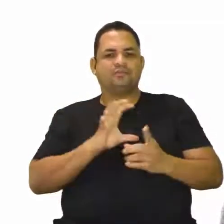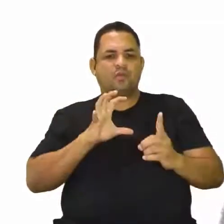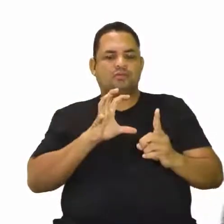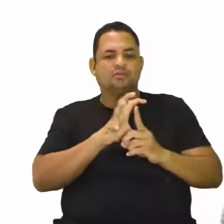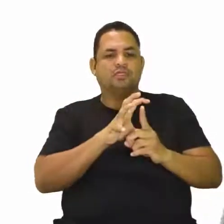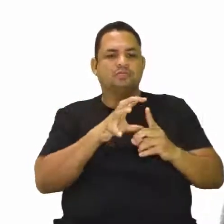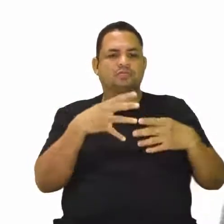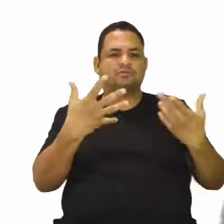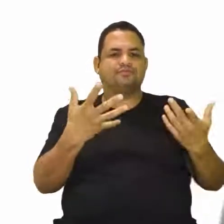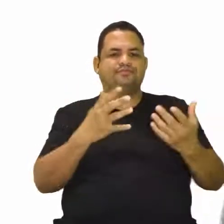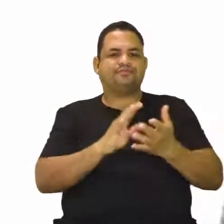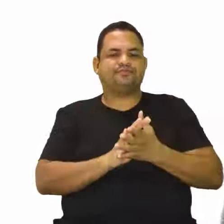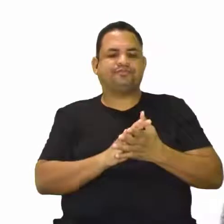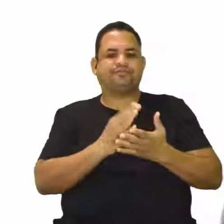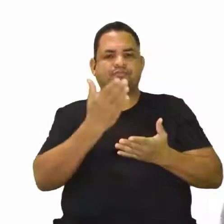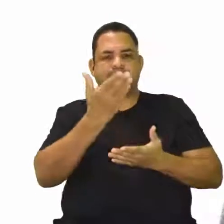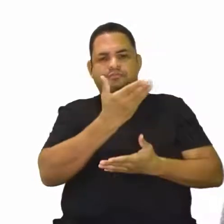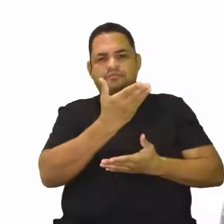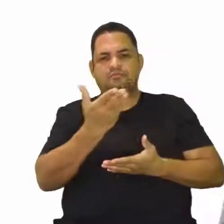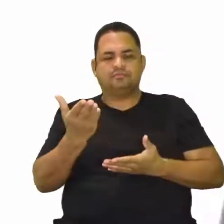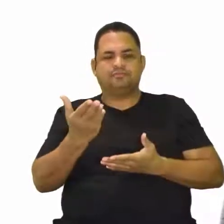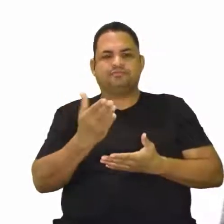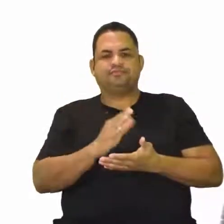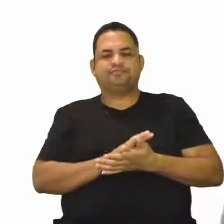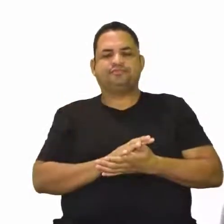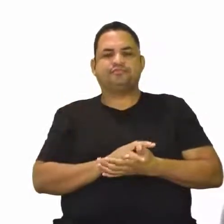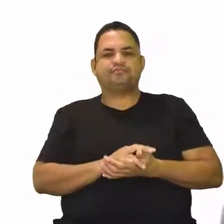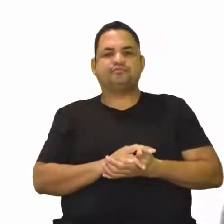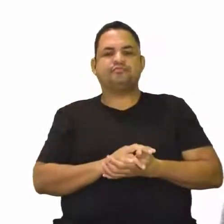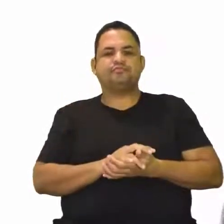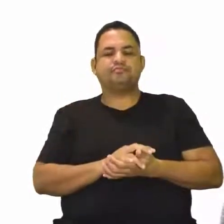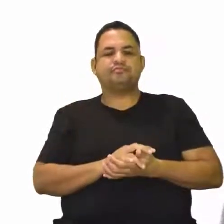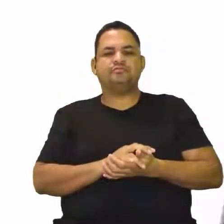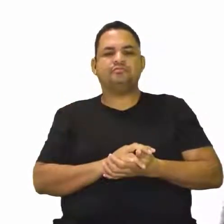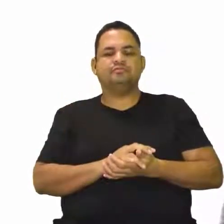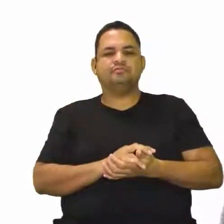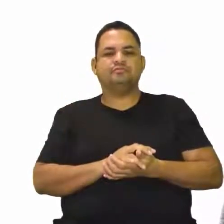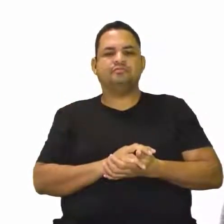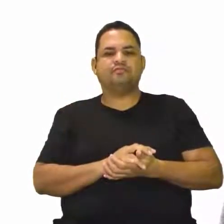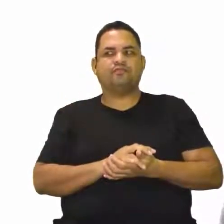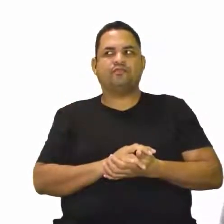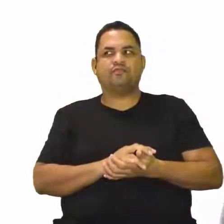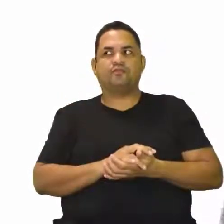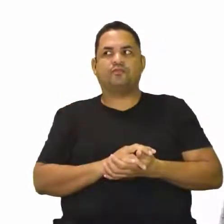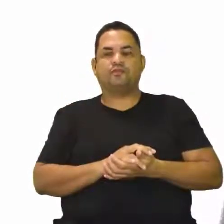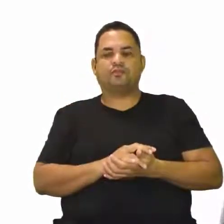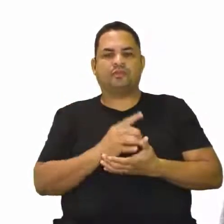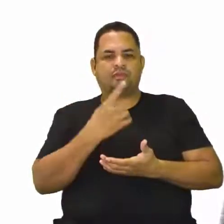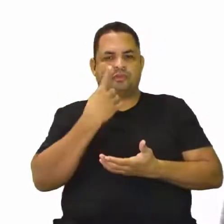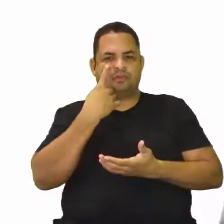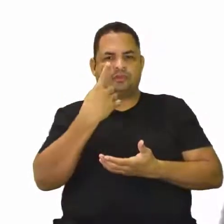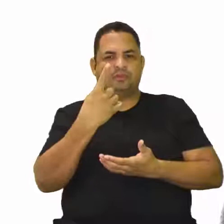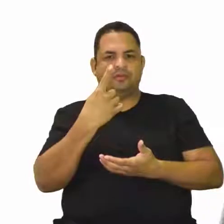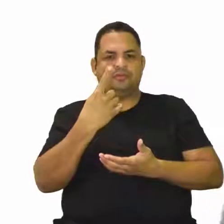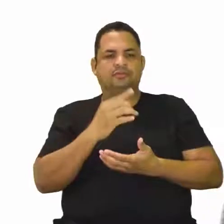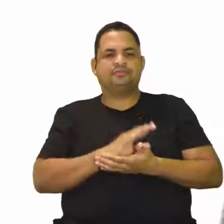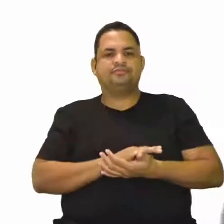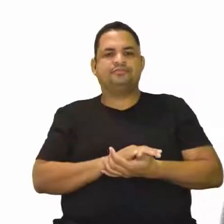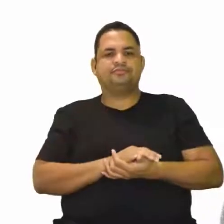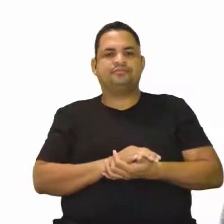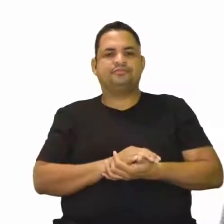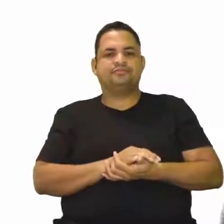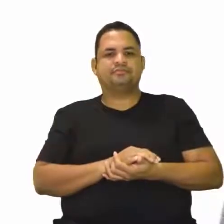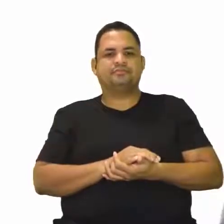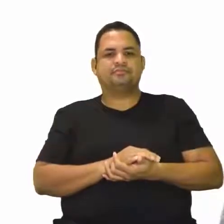ataque dos caras Infelizmente vai dar senhor isso Observe aqui cima